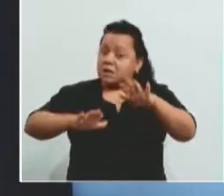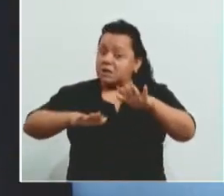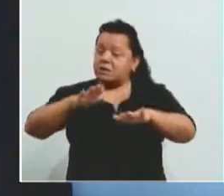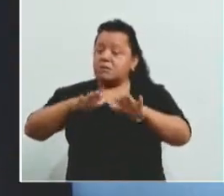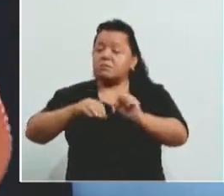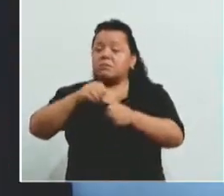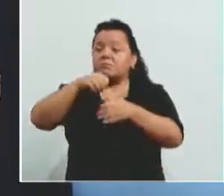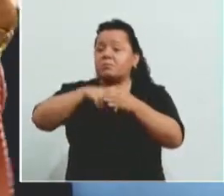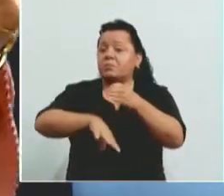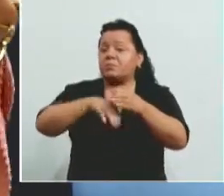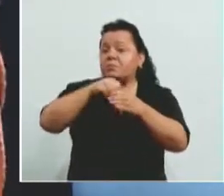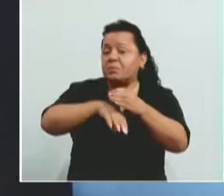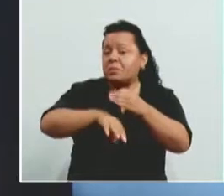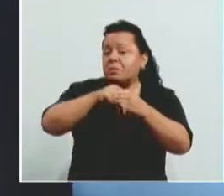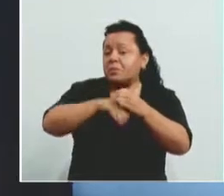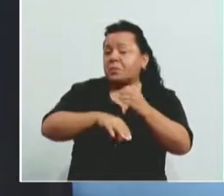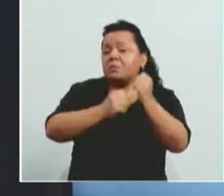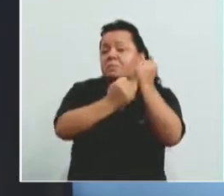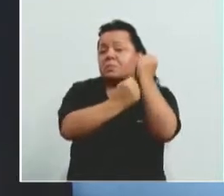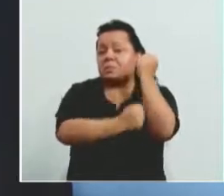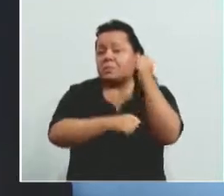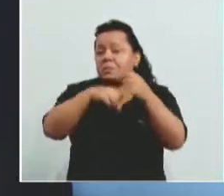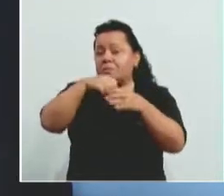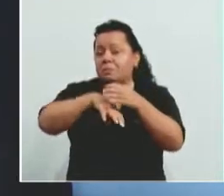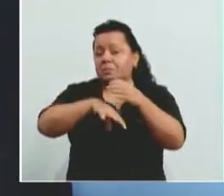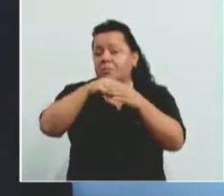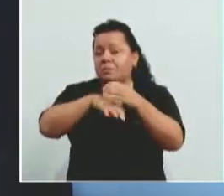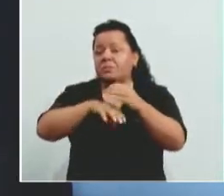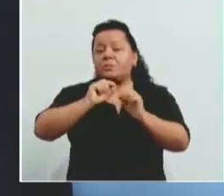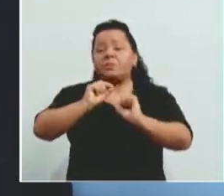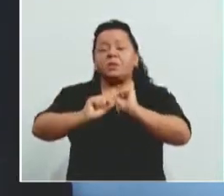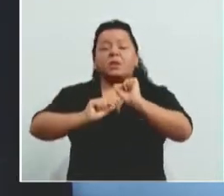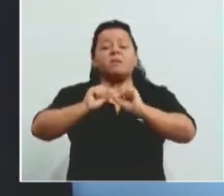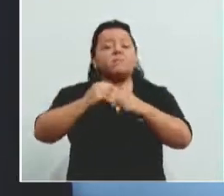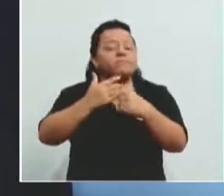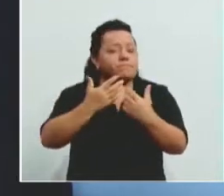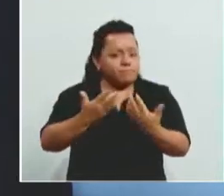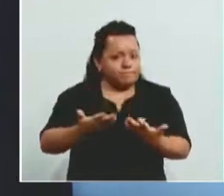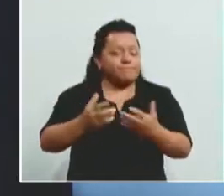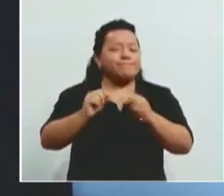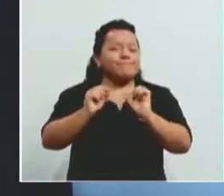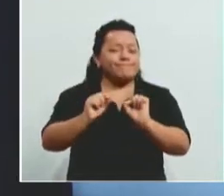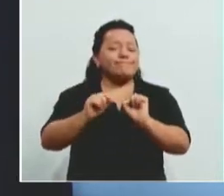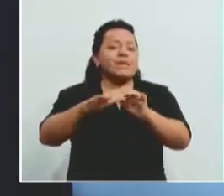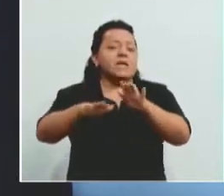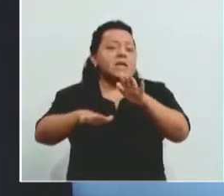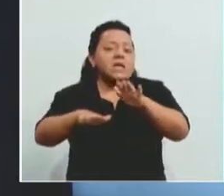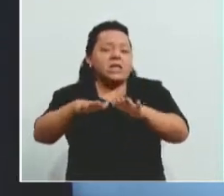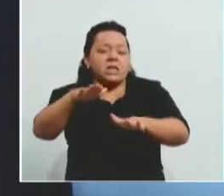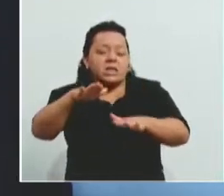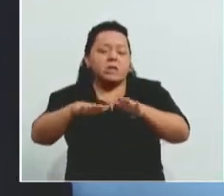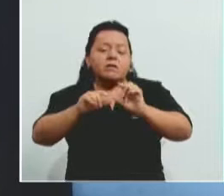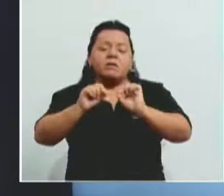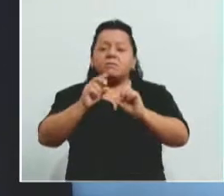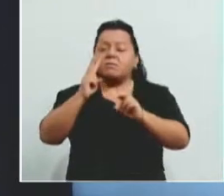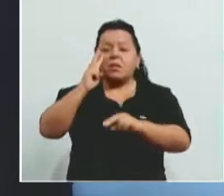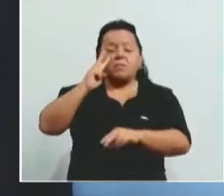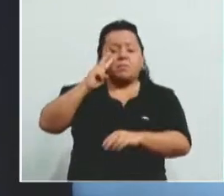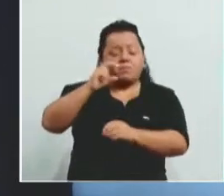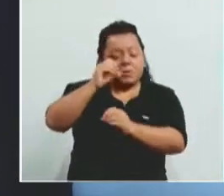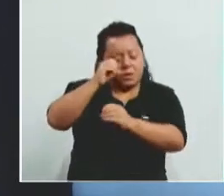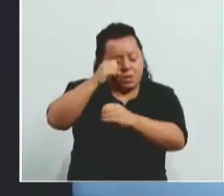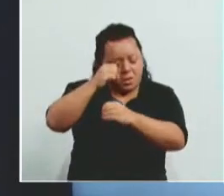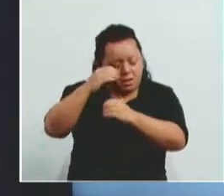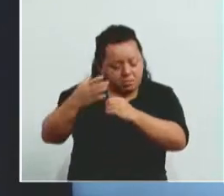aí ela examina, ela olha lá, tem um pouquinho, uns riscozinhos de sangue e muitas vezes não dá para ver a olho nu